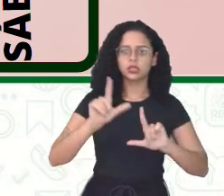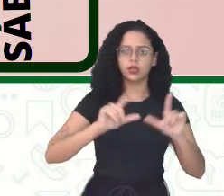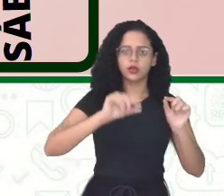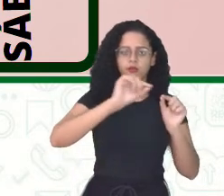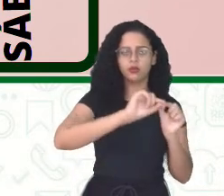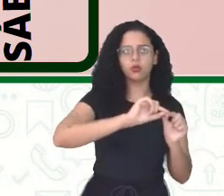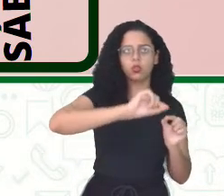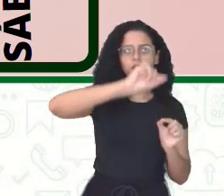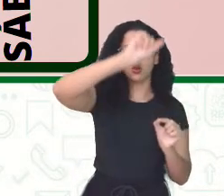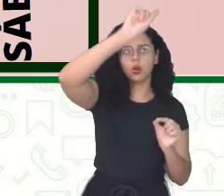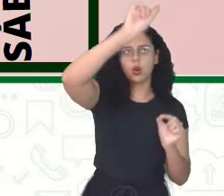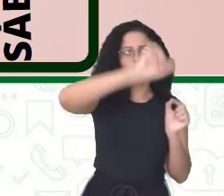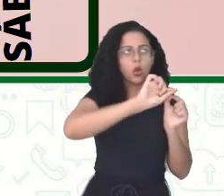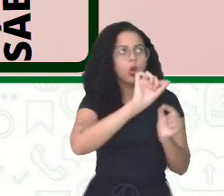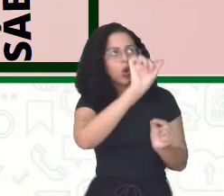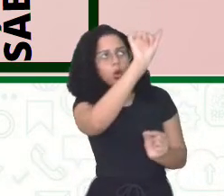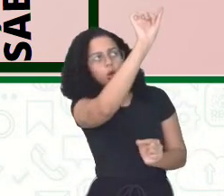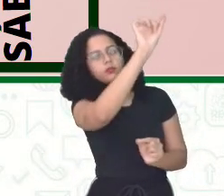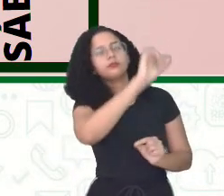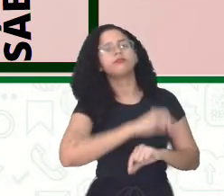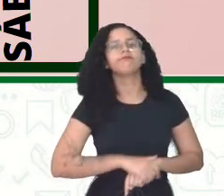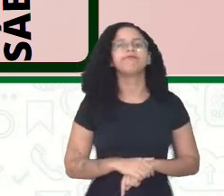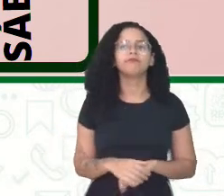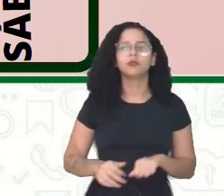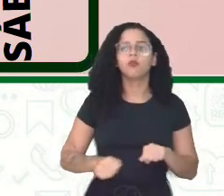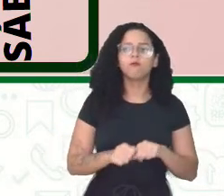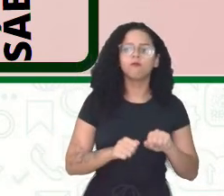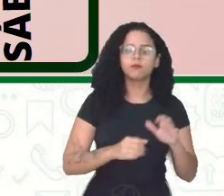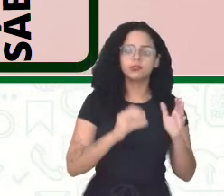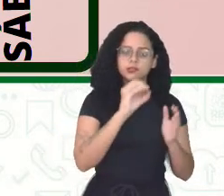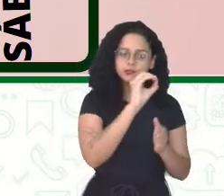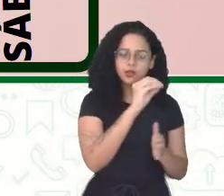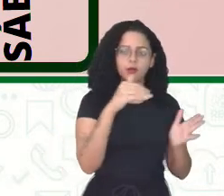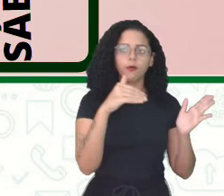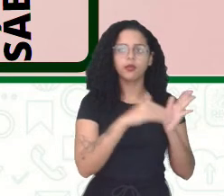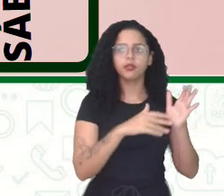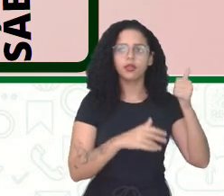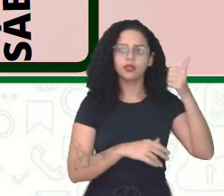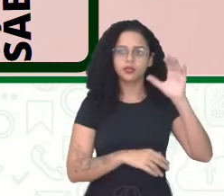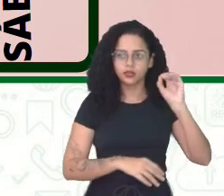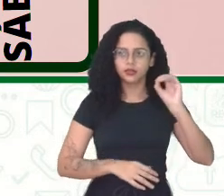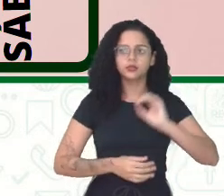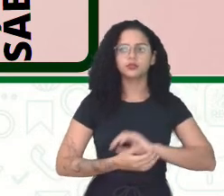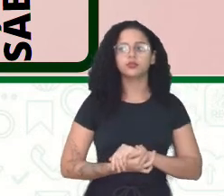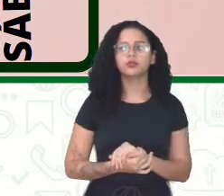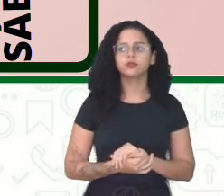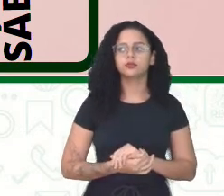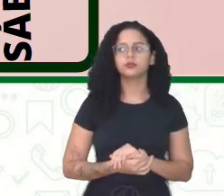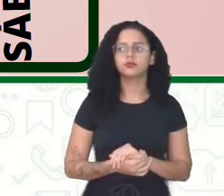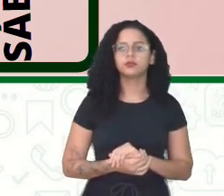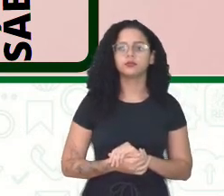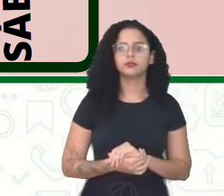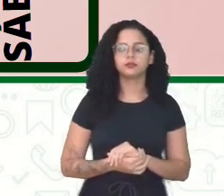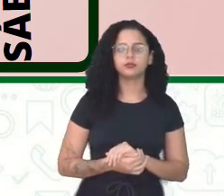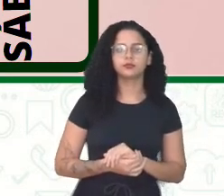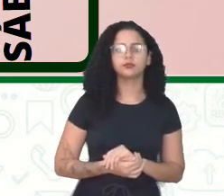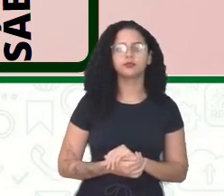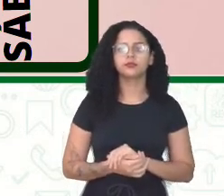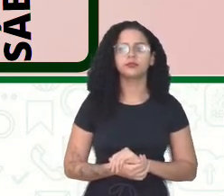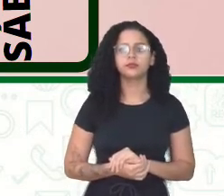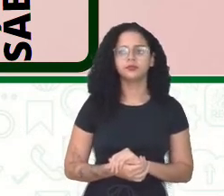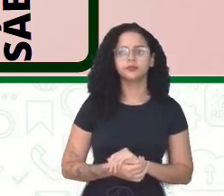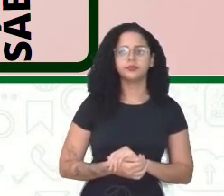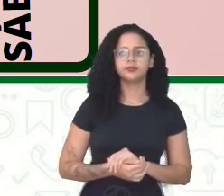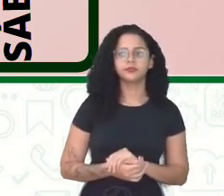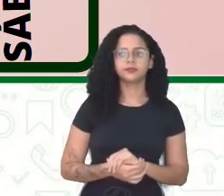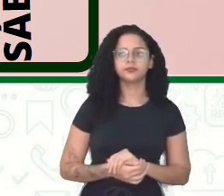que foi vendida, né? Aí eu fiz ali na vertical, né? De 1 a 10, de 0